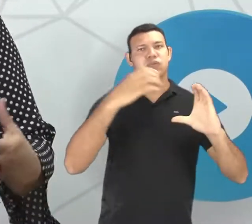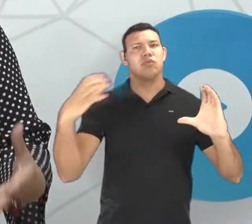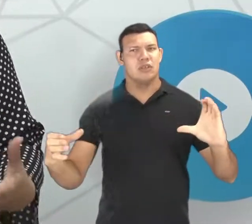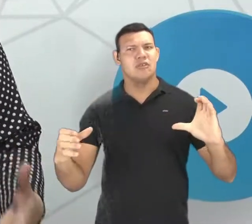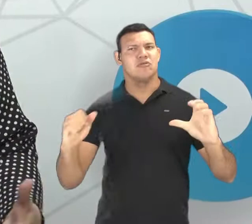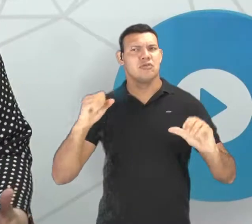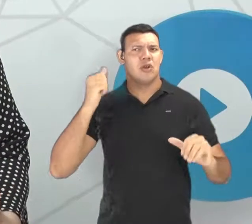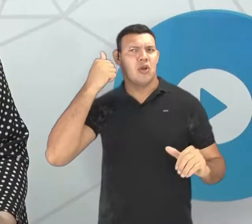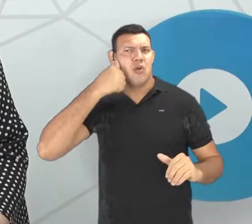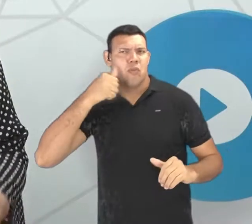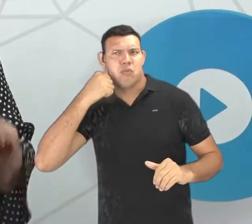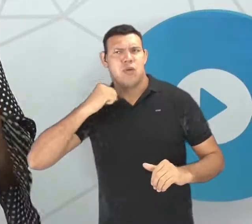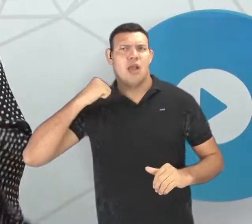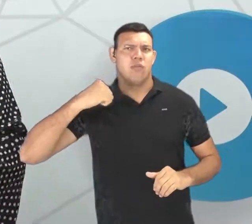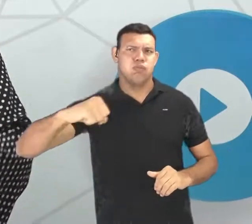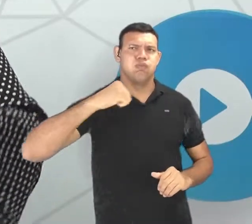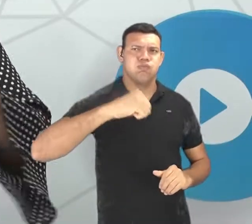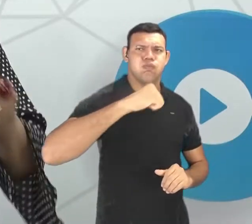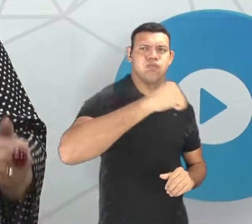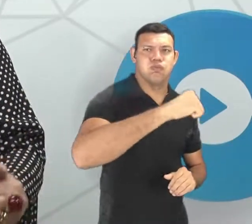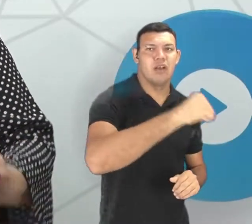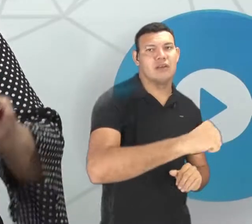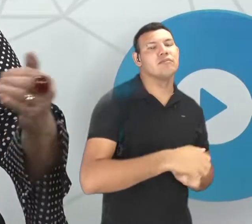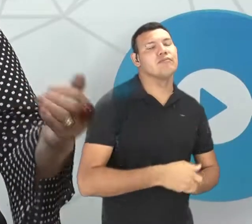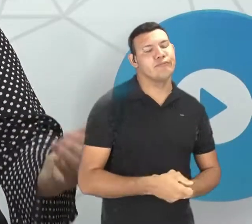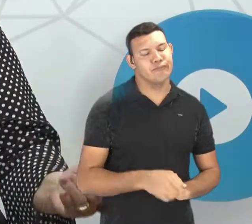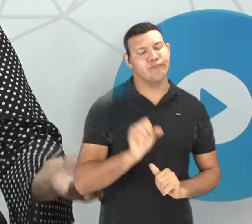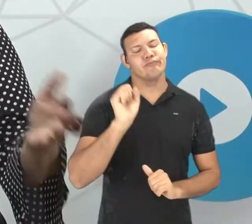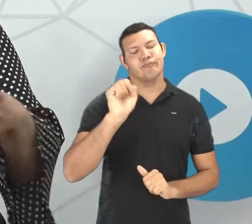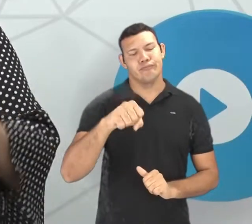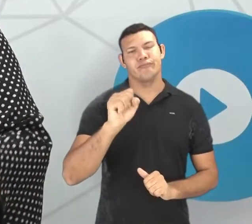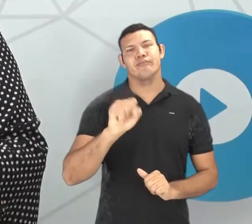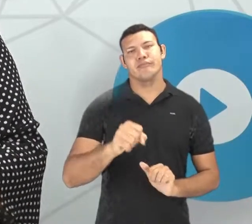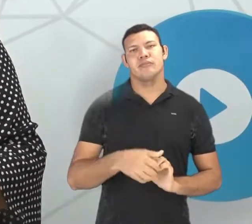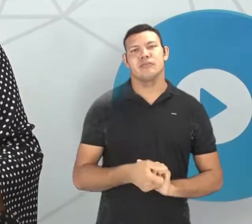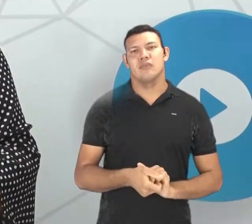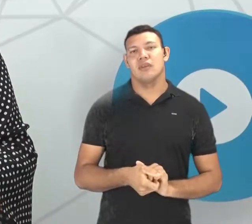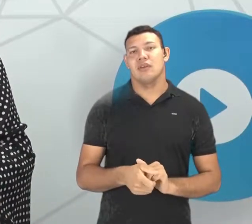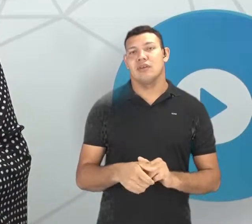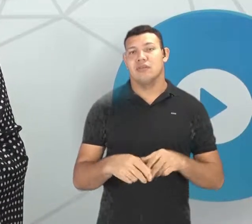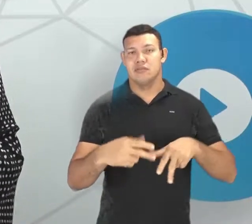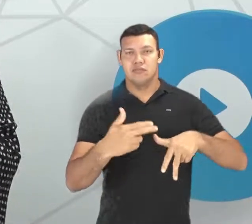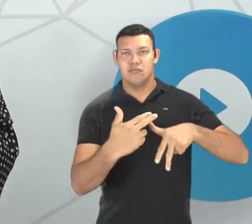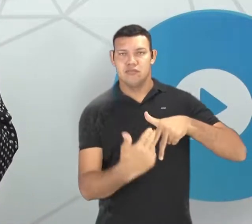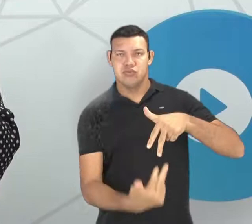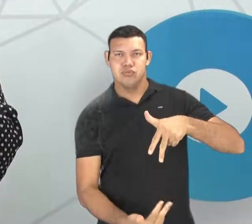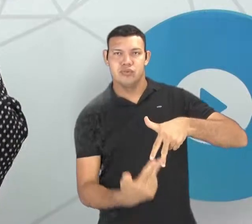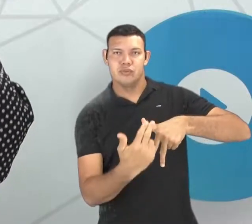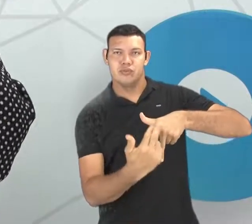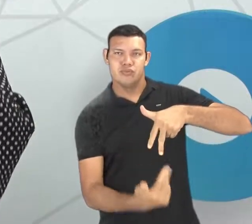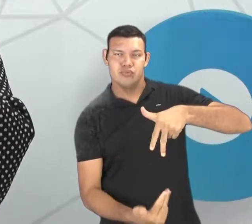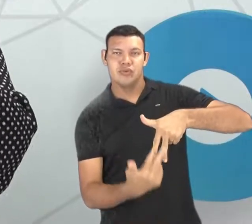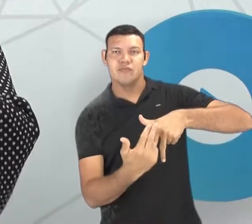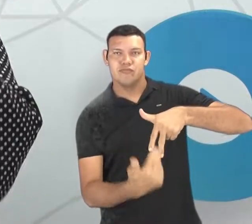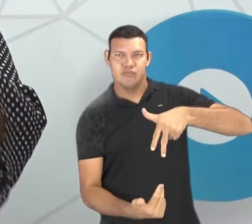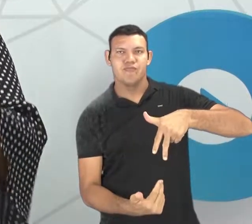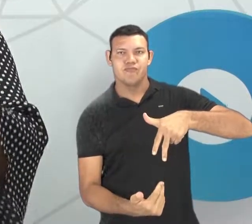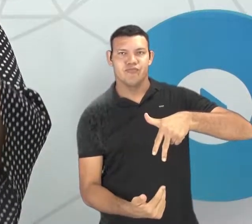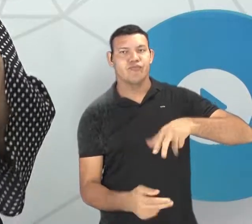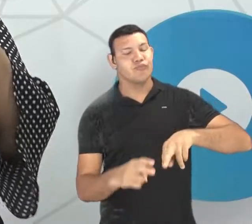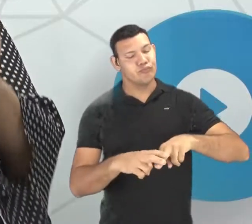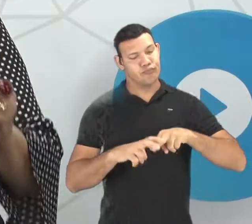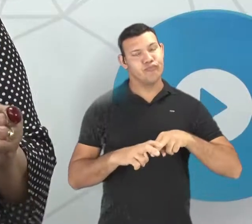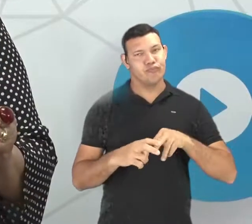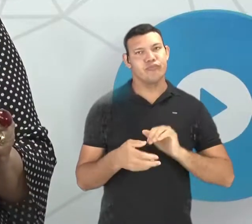significação sobre feminicídio, ou seja, crimes praticados contra mulheres por questão de gênero. Crimes